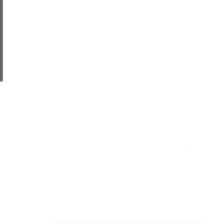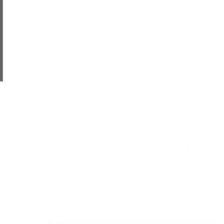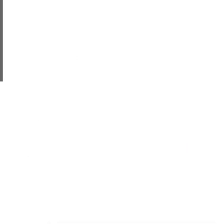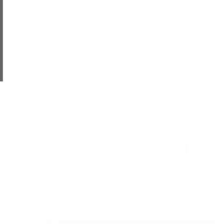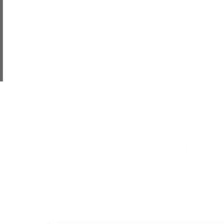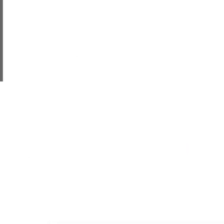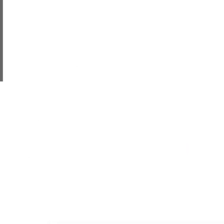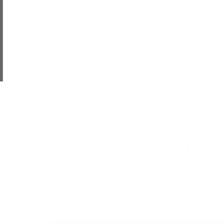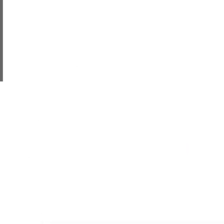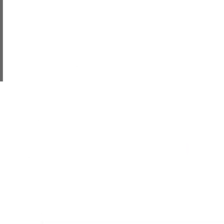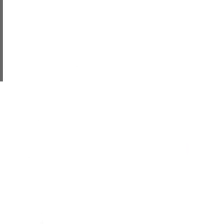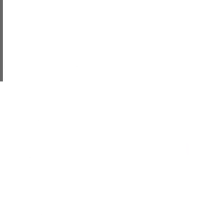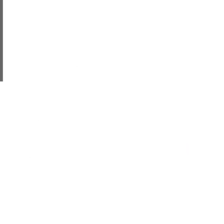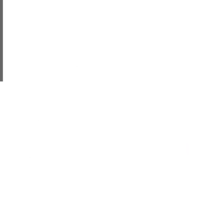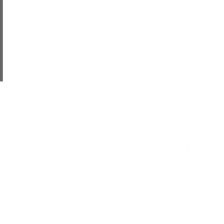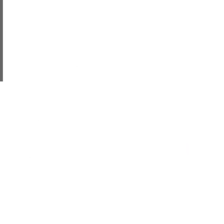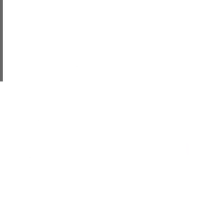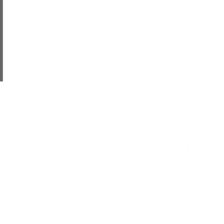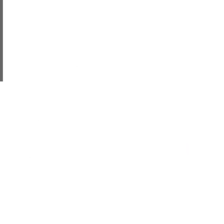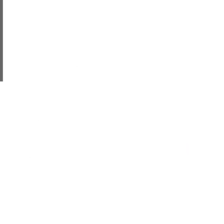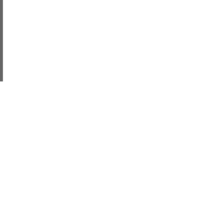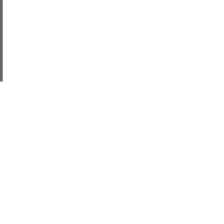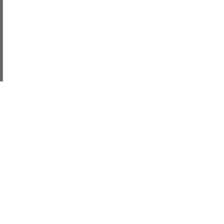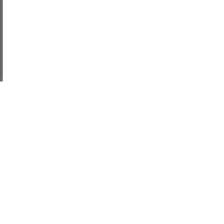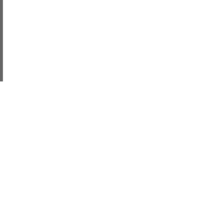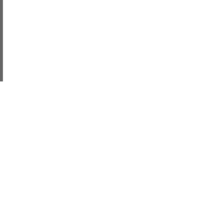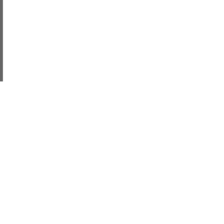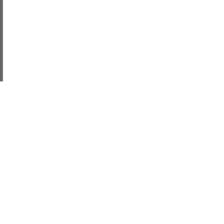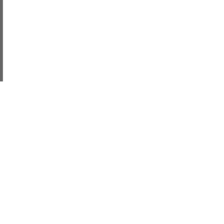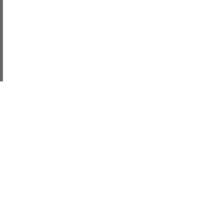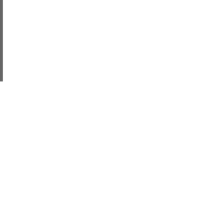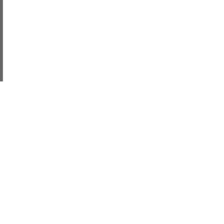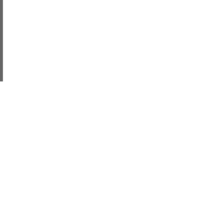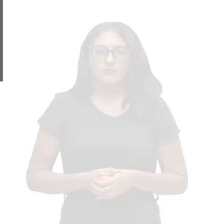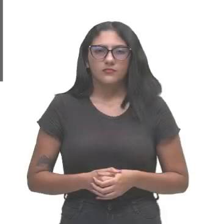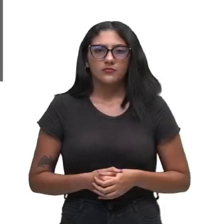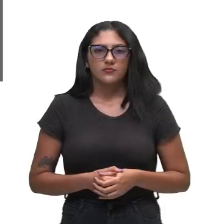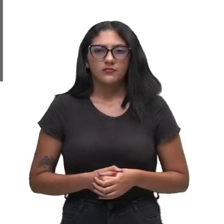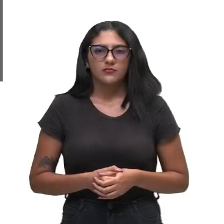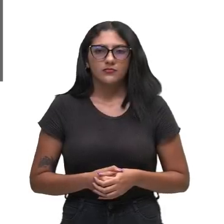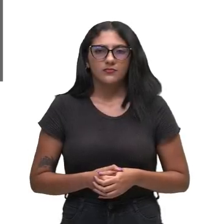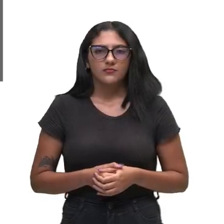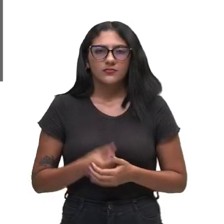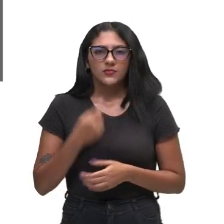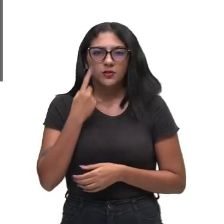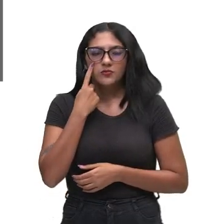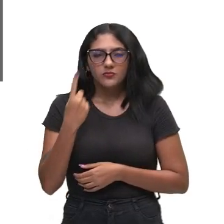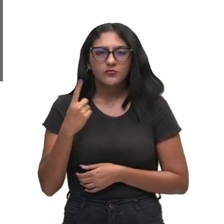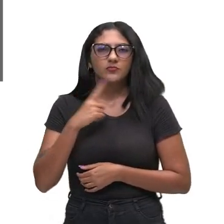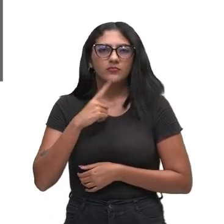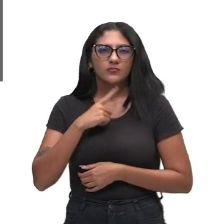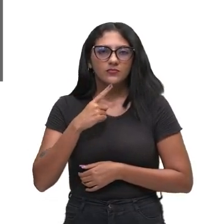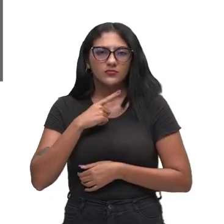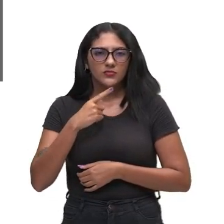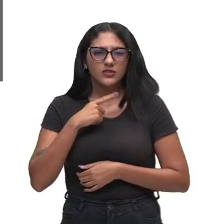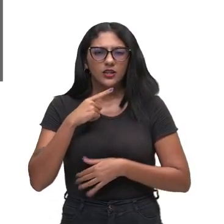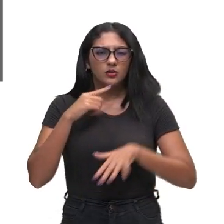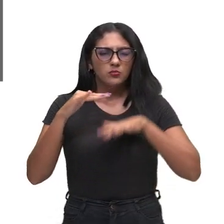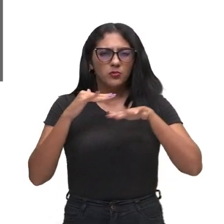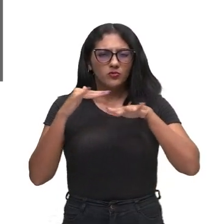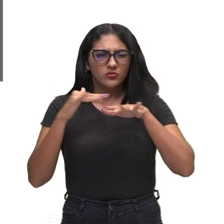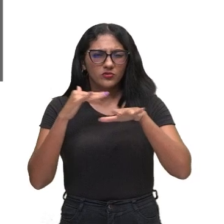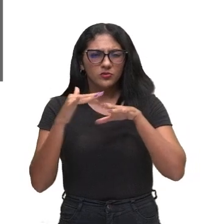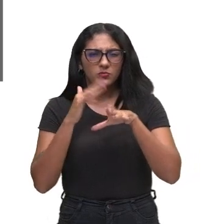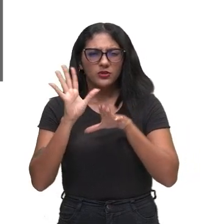Estão vendo aí, né, toda a movimentação, esse princípio de funcionamento da máquina, né?